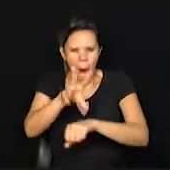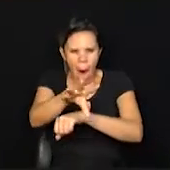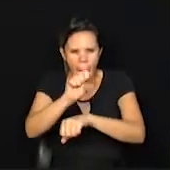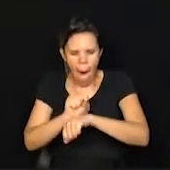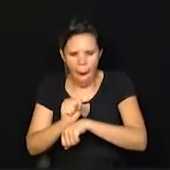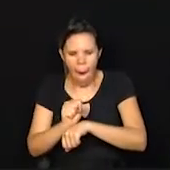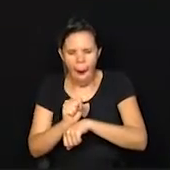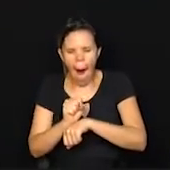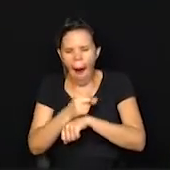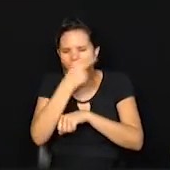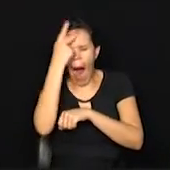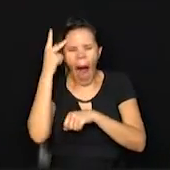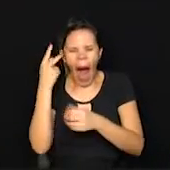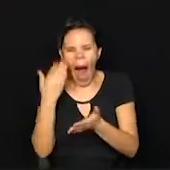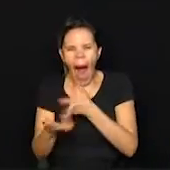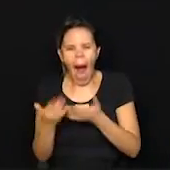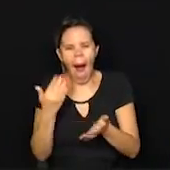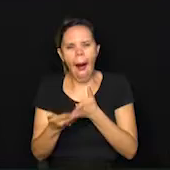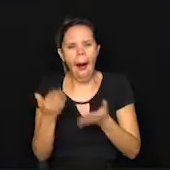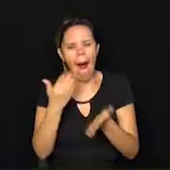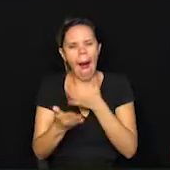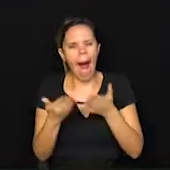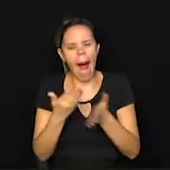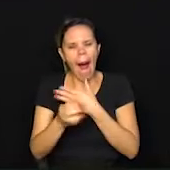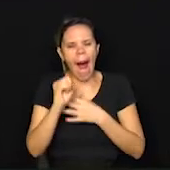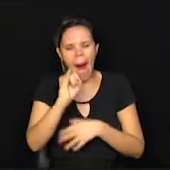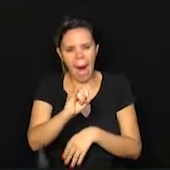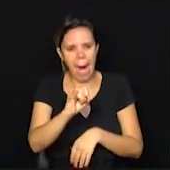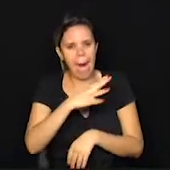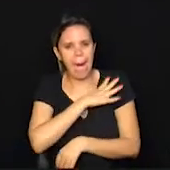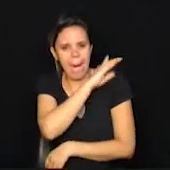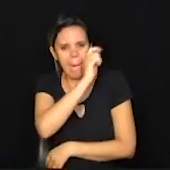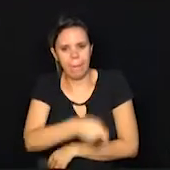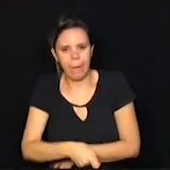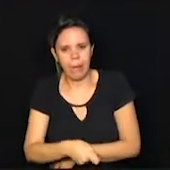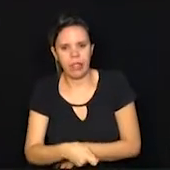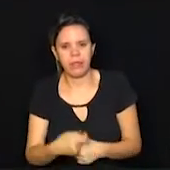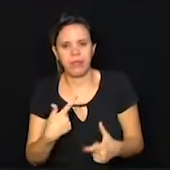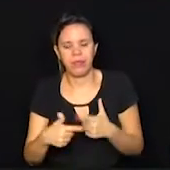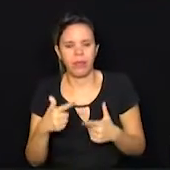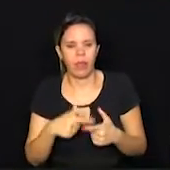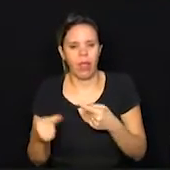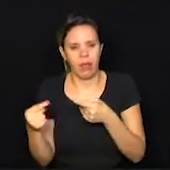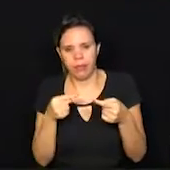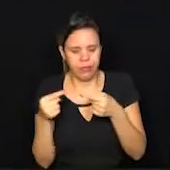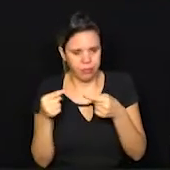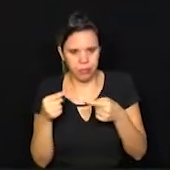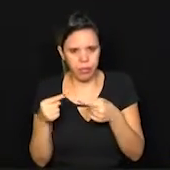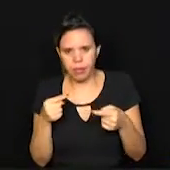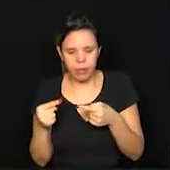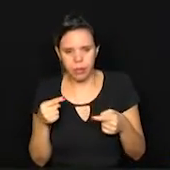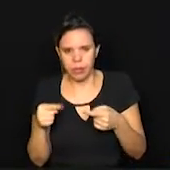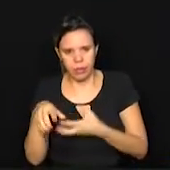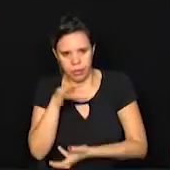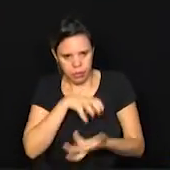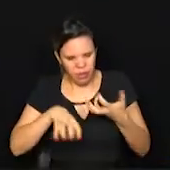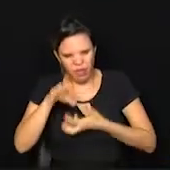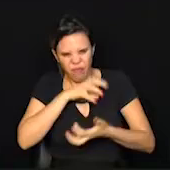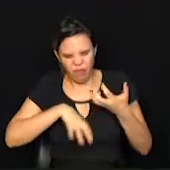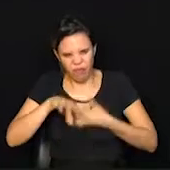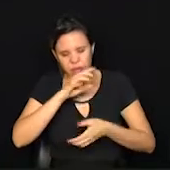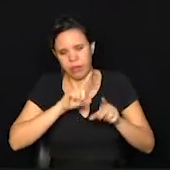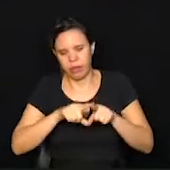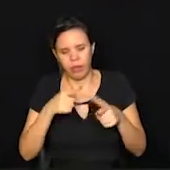da parte dos Derrotados vocês é ditadura saísse ia ver uma revanche aqueles que haviam sido